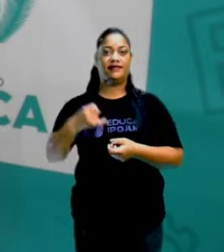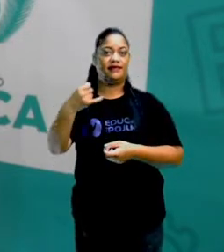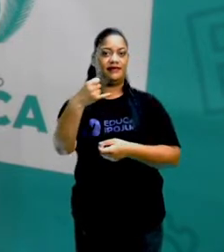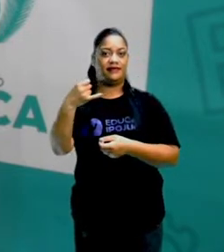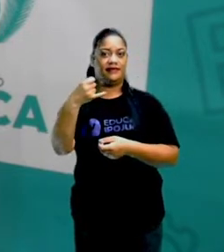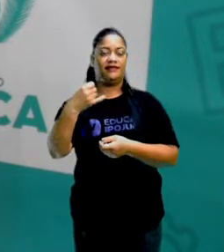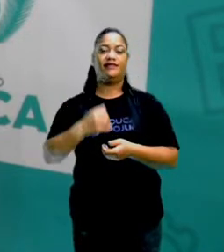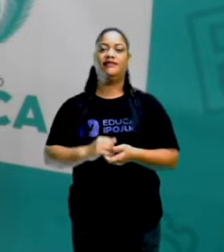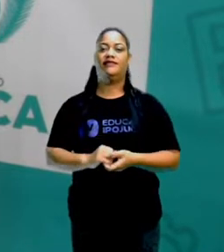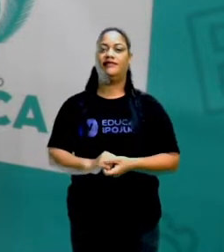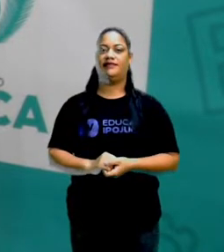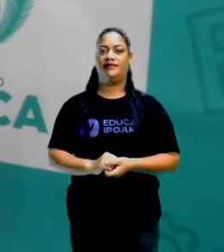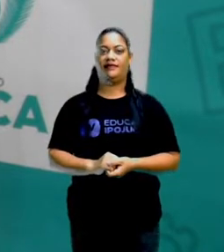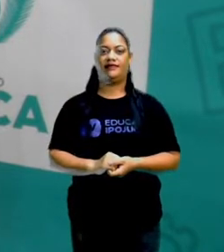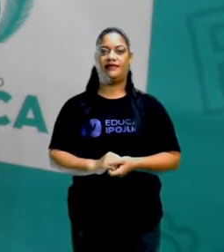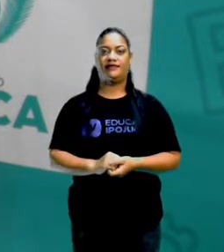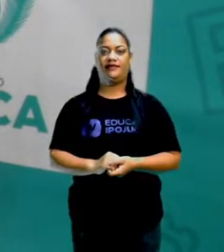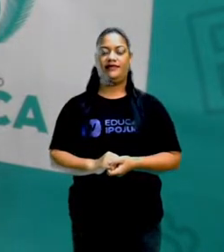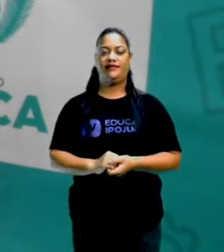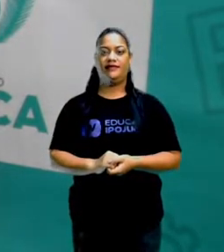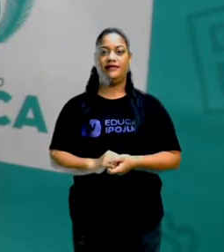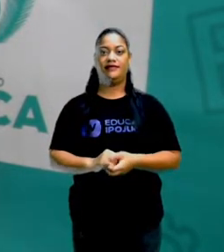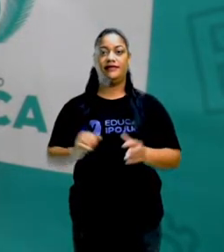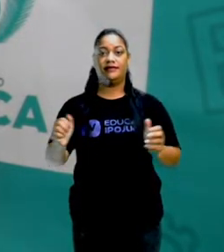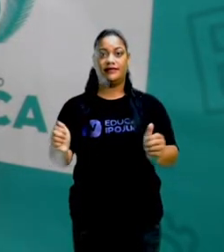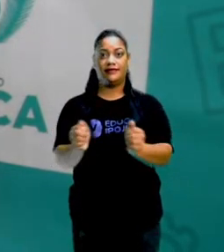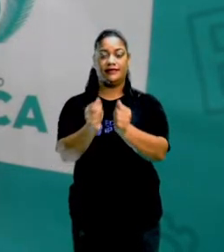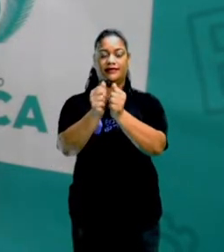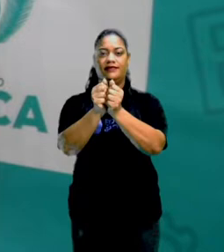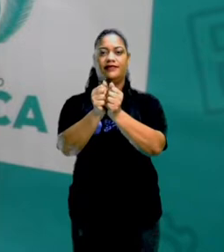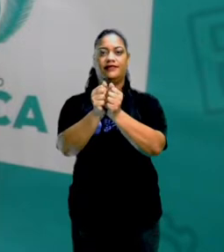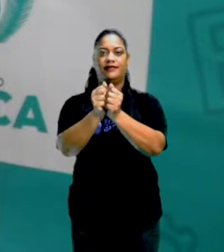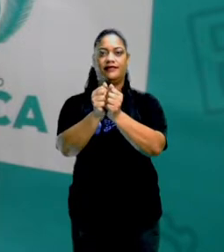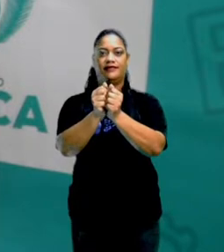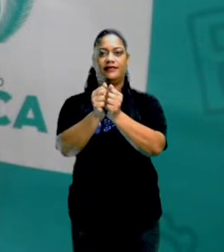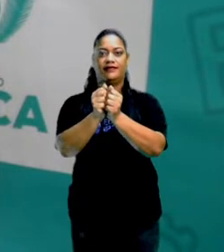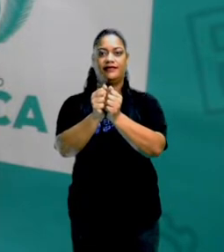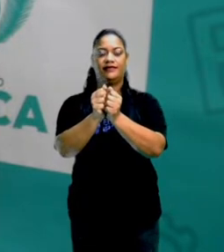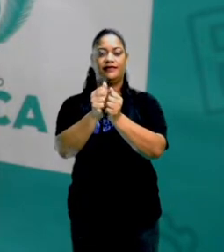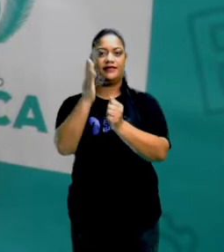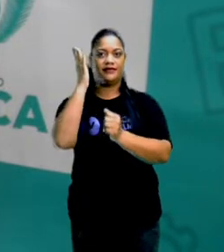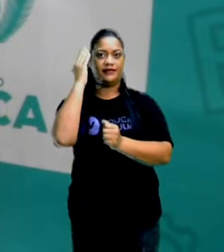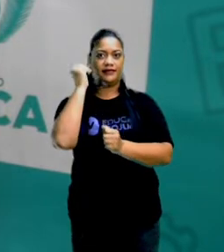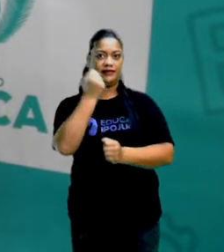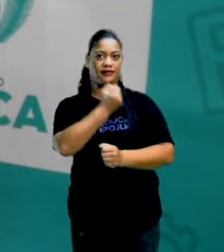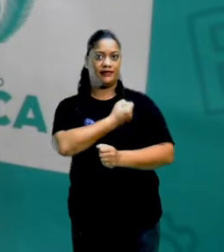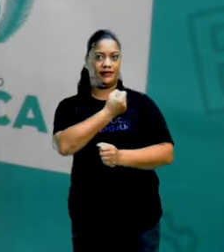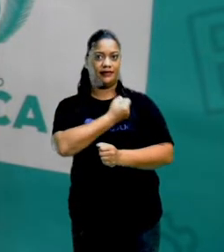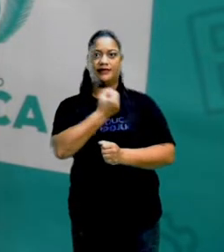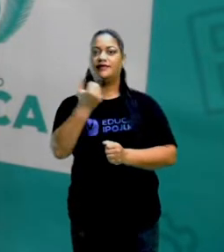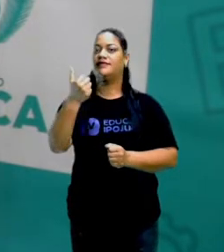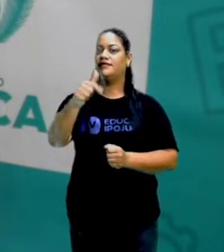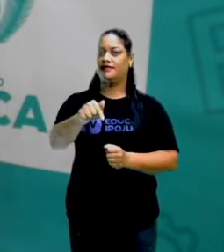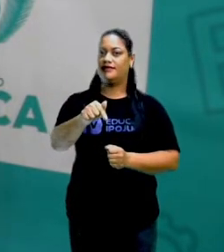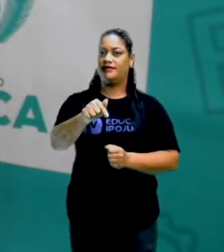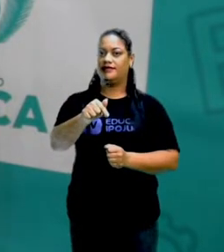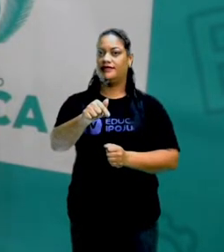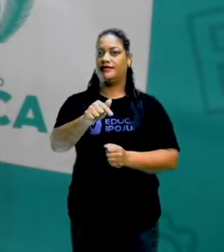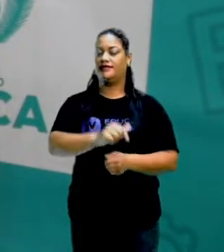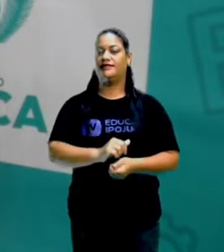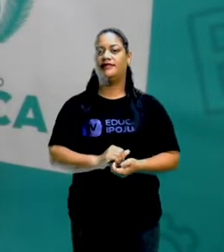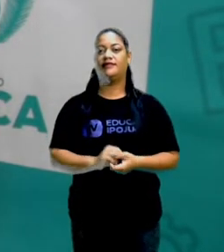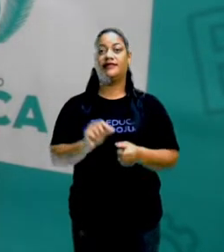subtração. Se estamos juntando e descobrindo que vai dar o número 17,